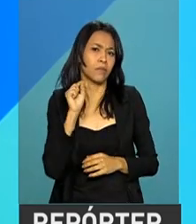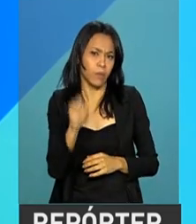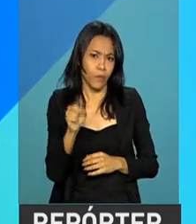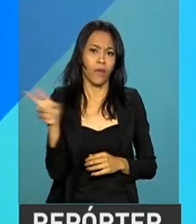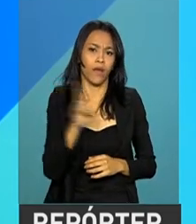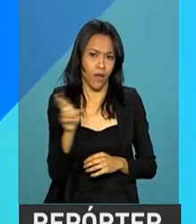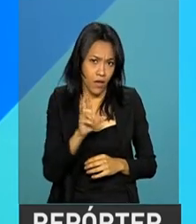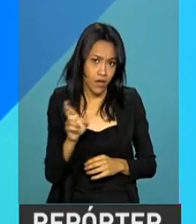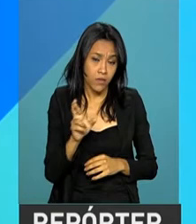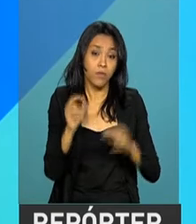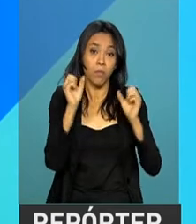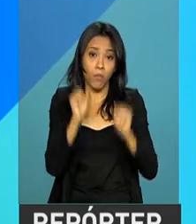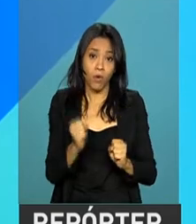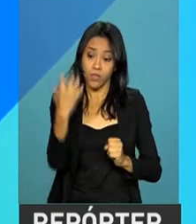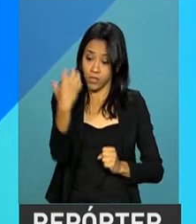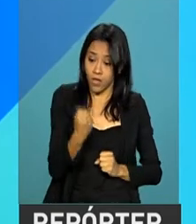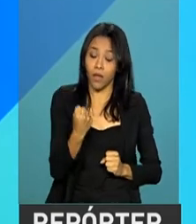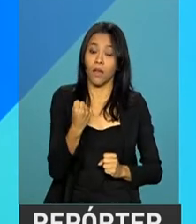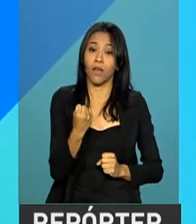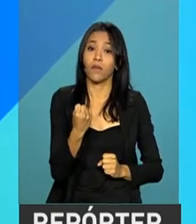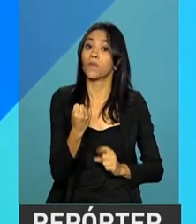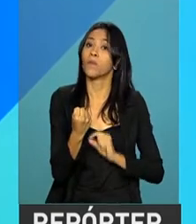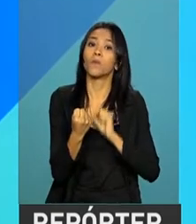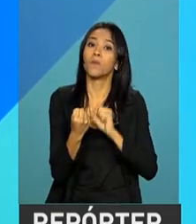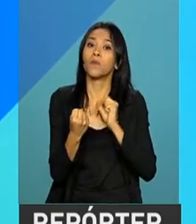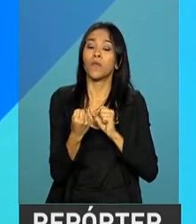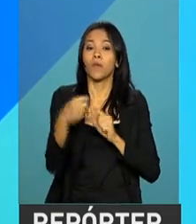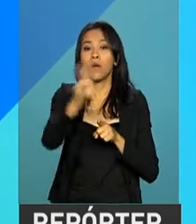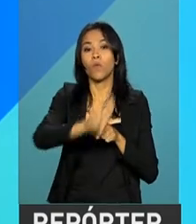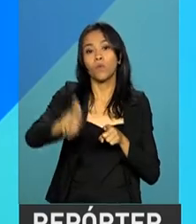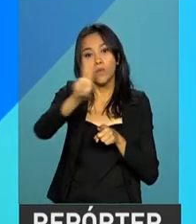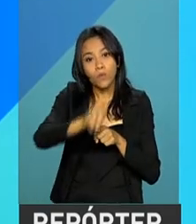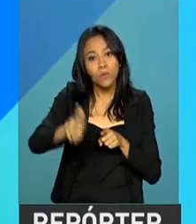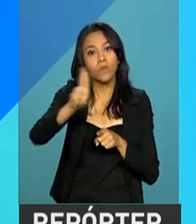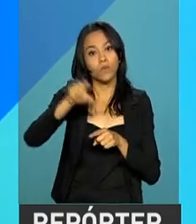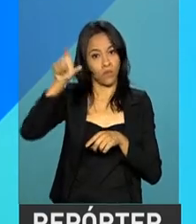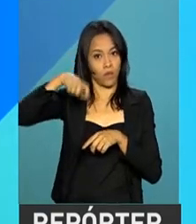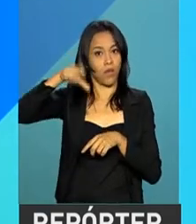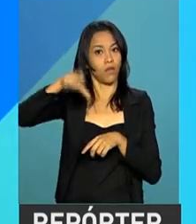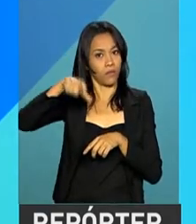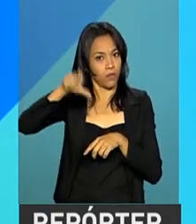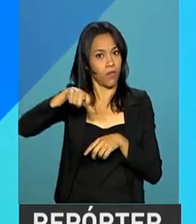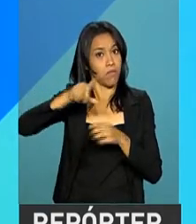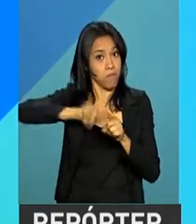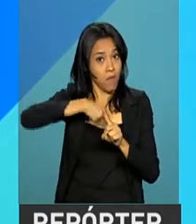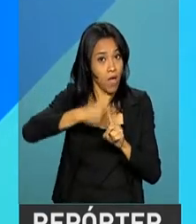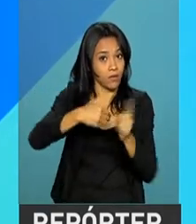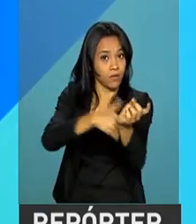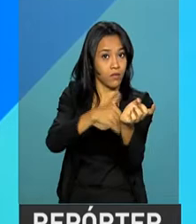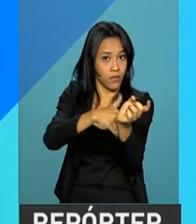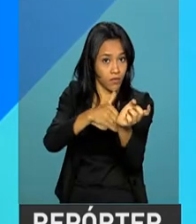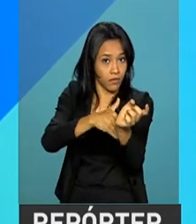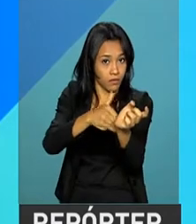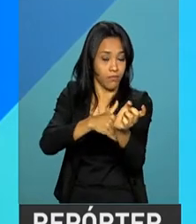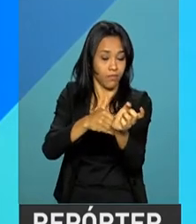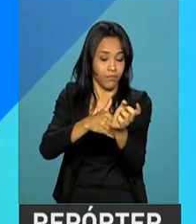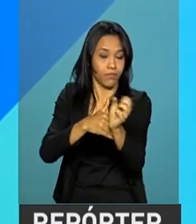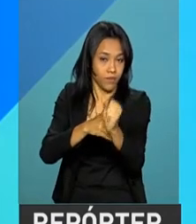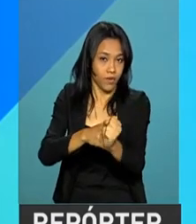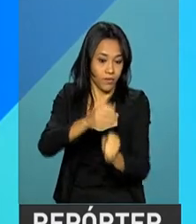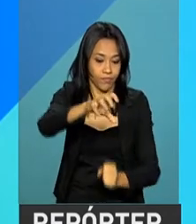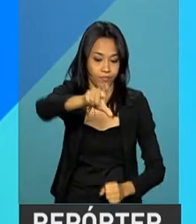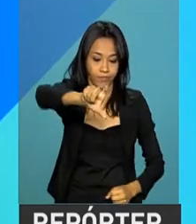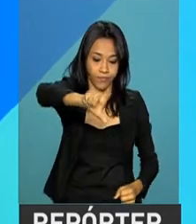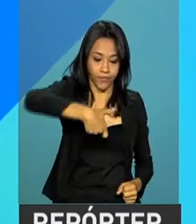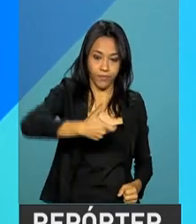pode sacar com o uso do cartão mais a senha e já pode ampliar além